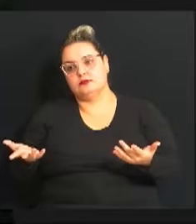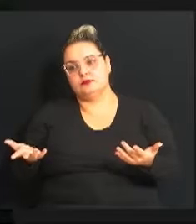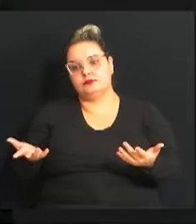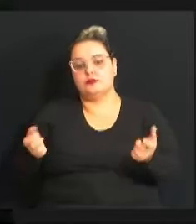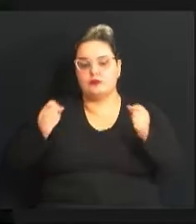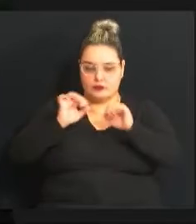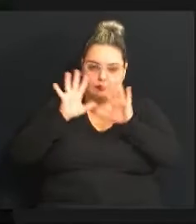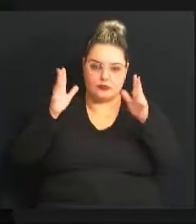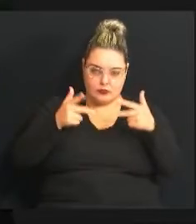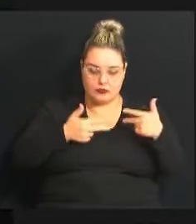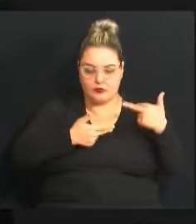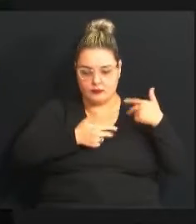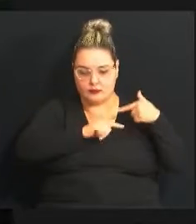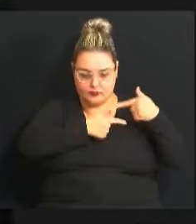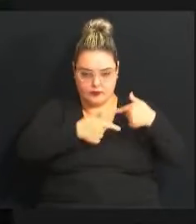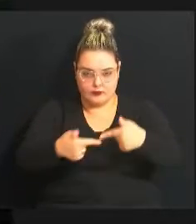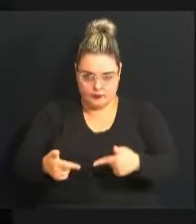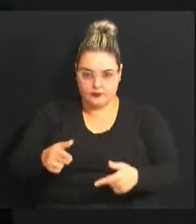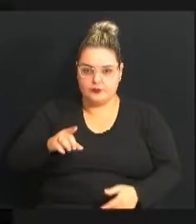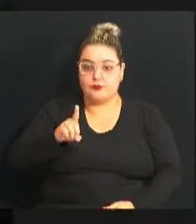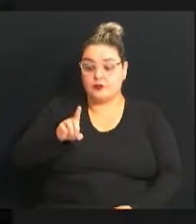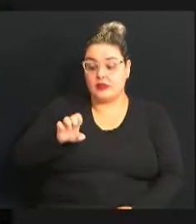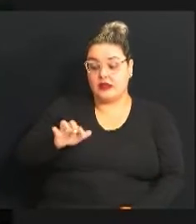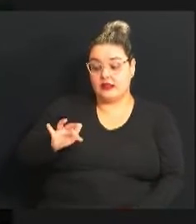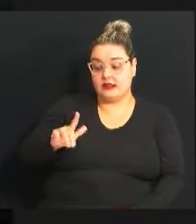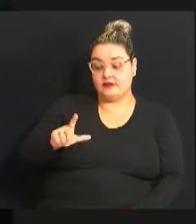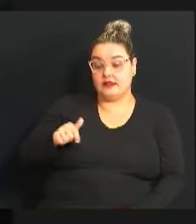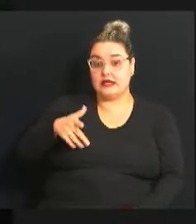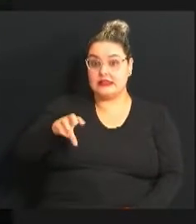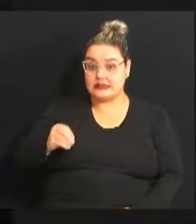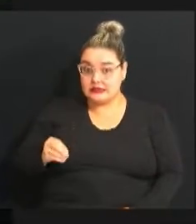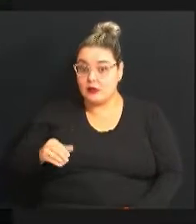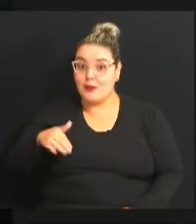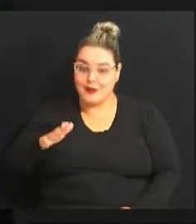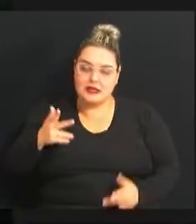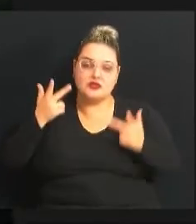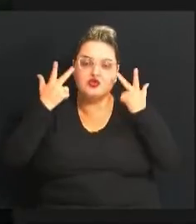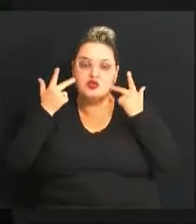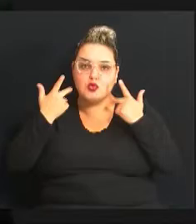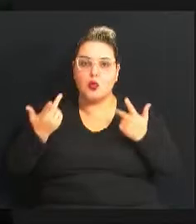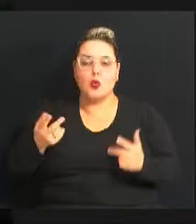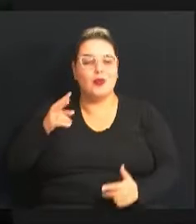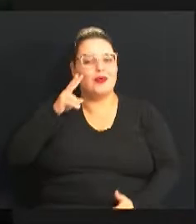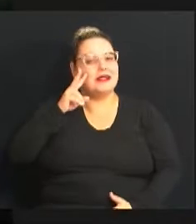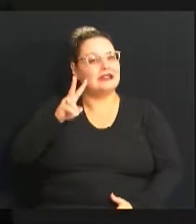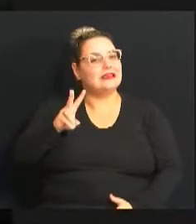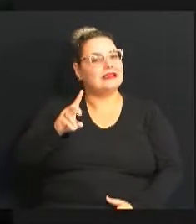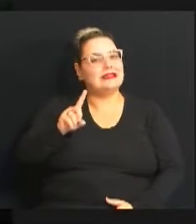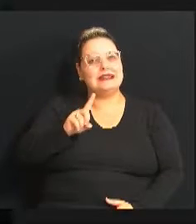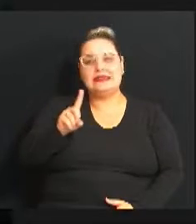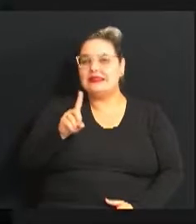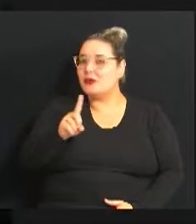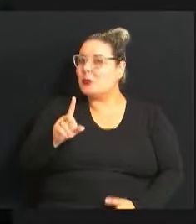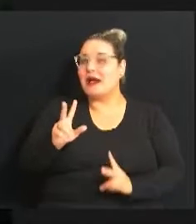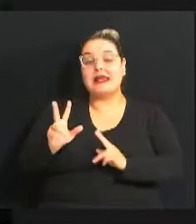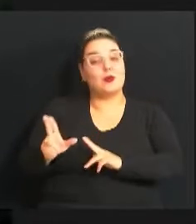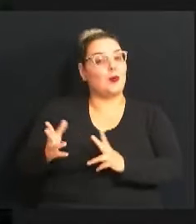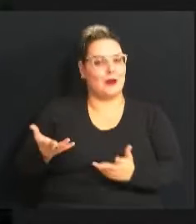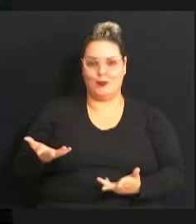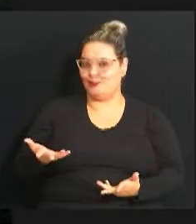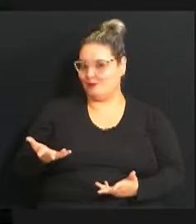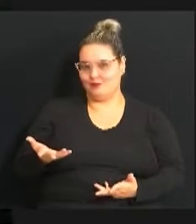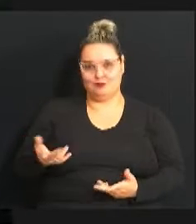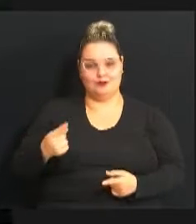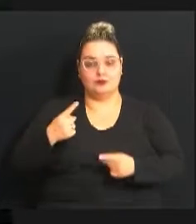clássico da deflação, né, o caso que é mais comum. O que a gente está vendo não é muito um movimento como esse, né? Inclusive porque a queda